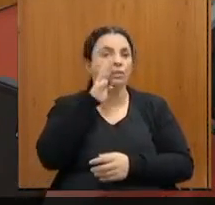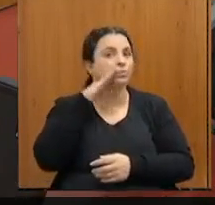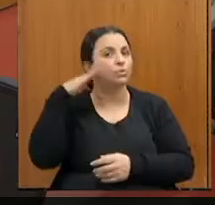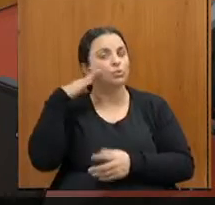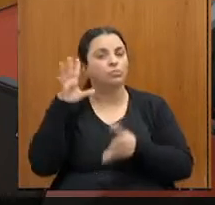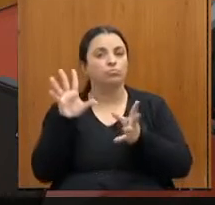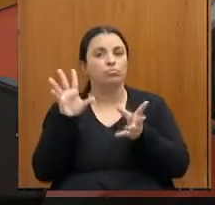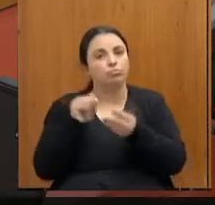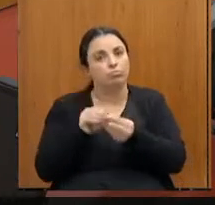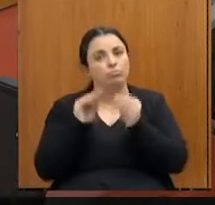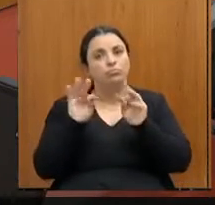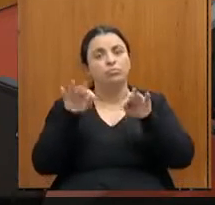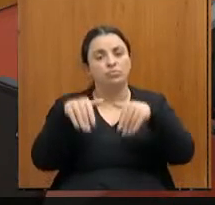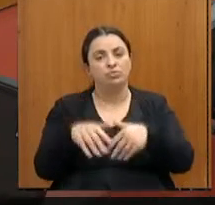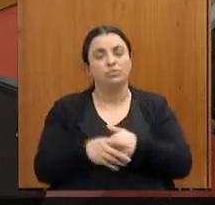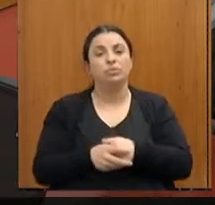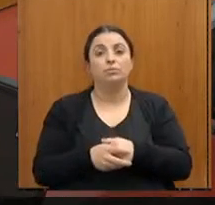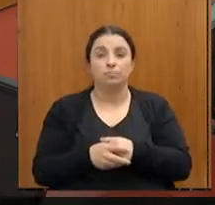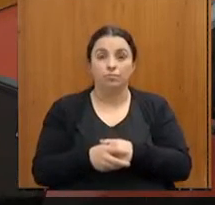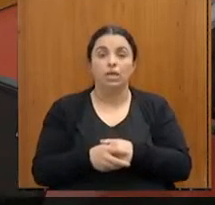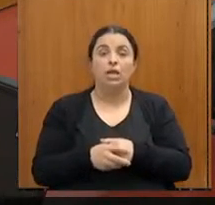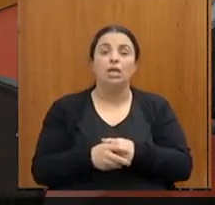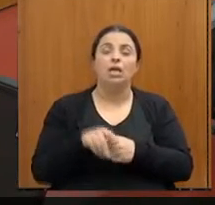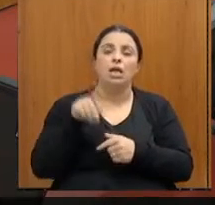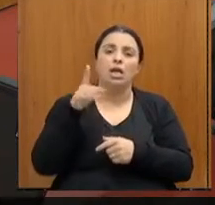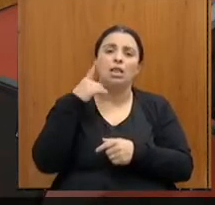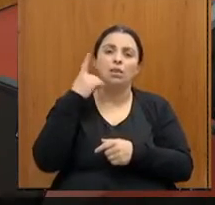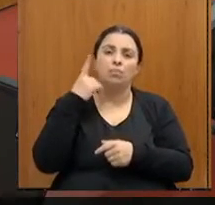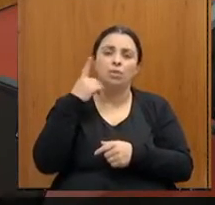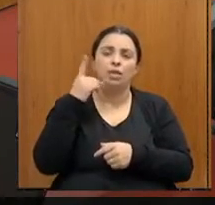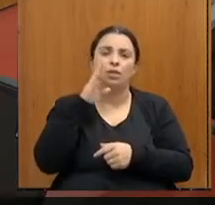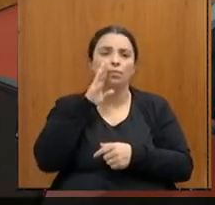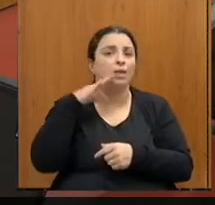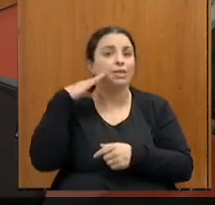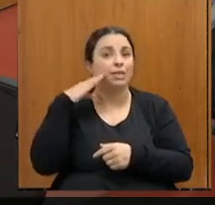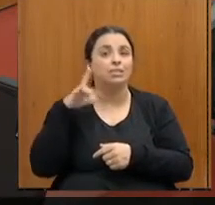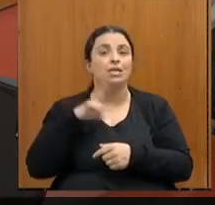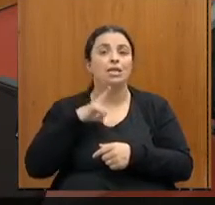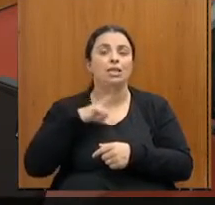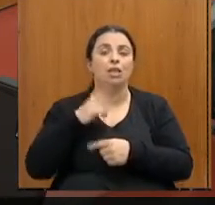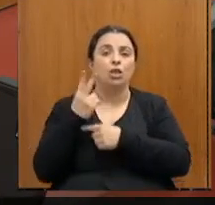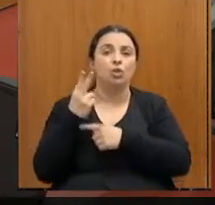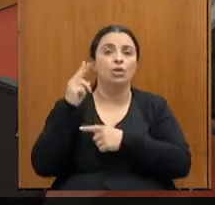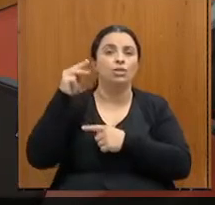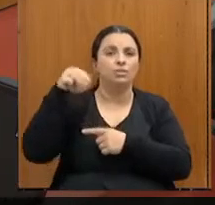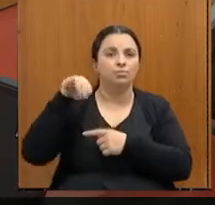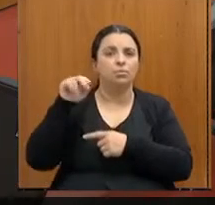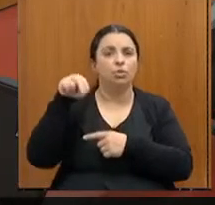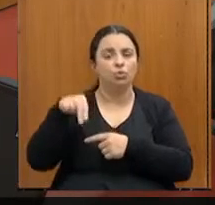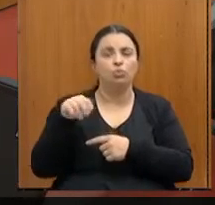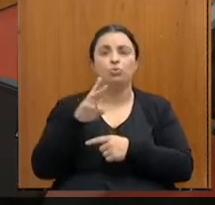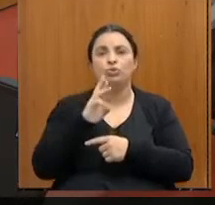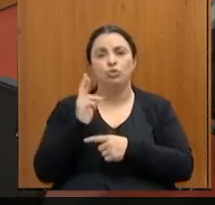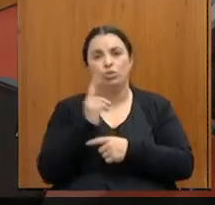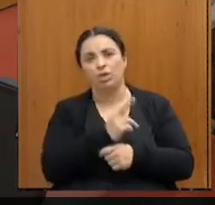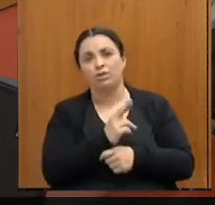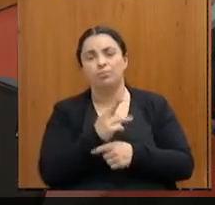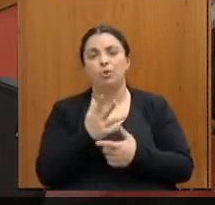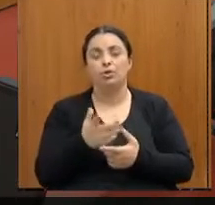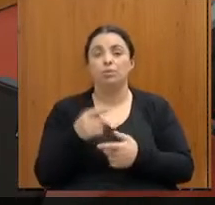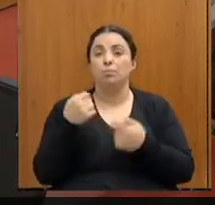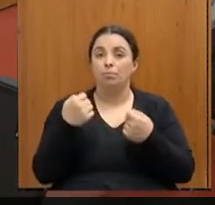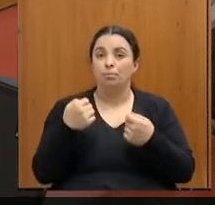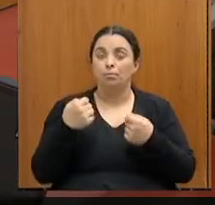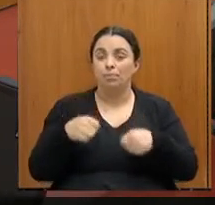Deputado Beatriz Cerqueira destacando aqui Deputado a Beatriz que nós temos o prazo de até 2 minutos pelas considerações finais porque